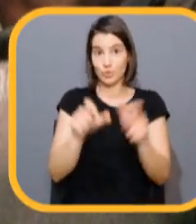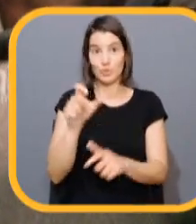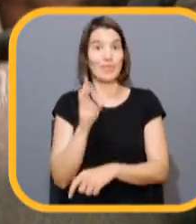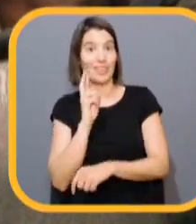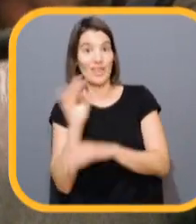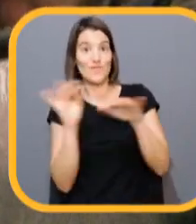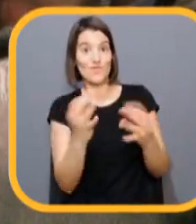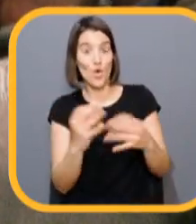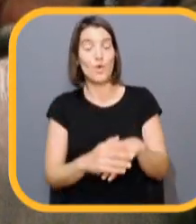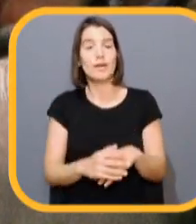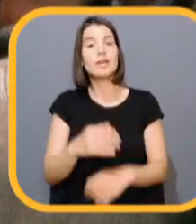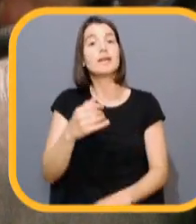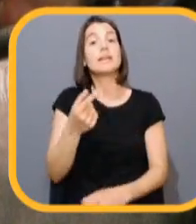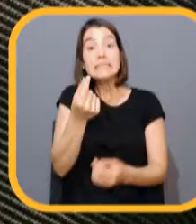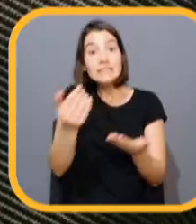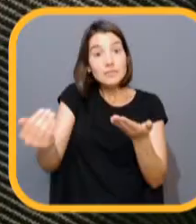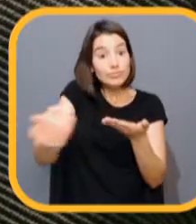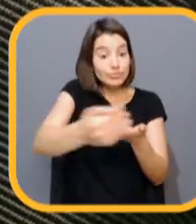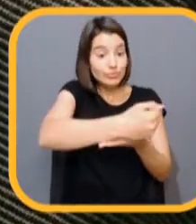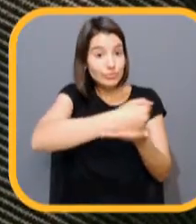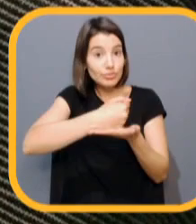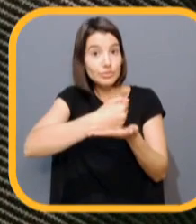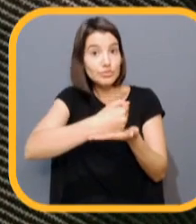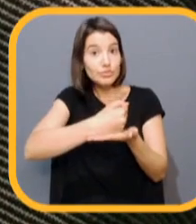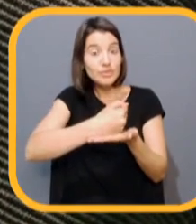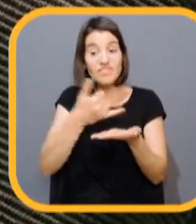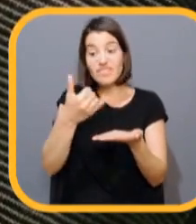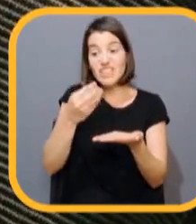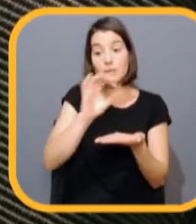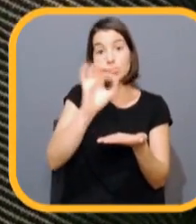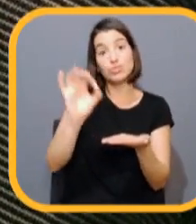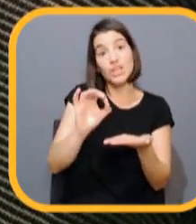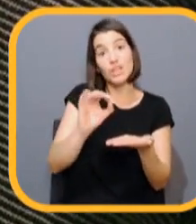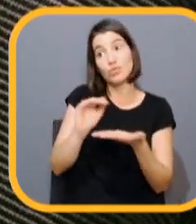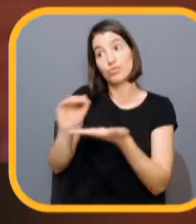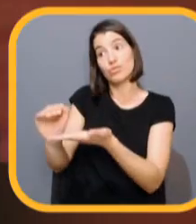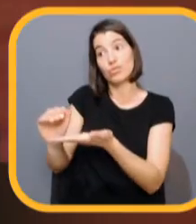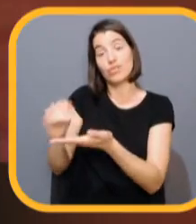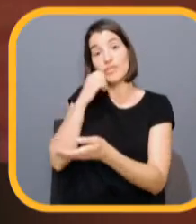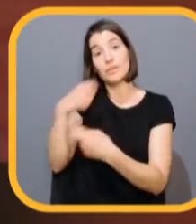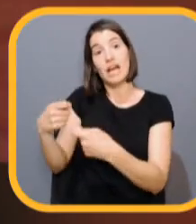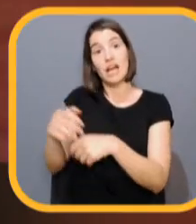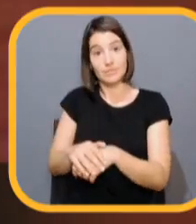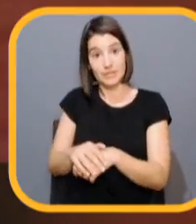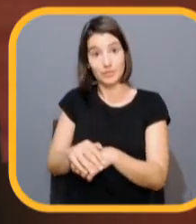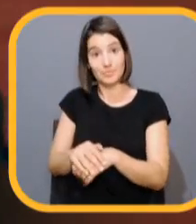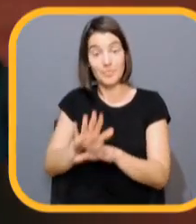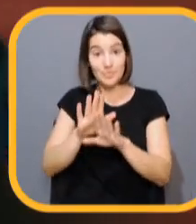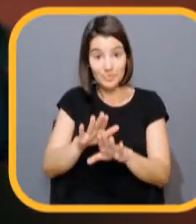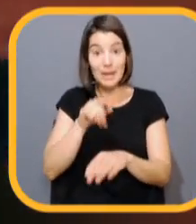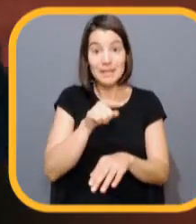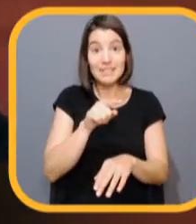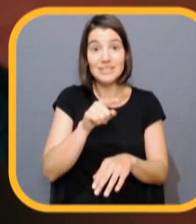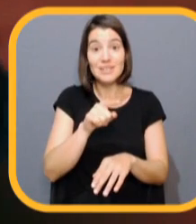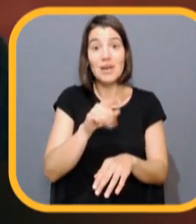650 mil espectadores, só 20% da receita é que revertem para a produção. Mas um blockbuster como o Pátio